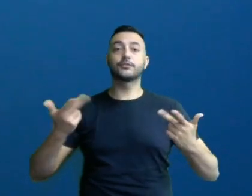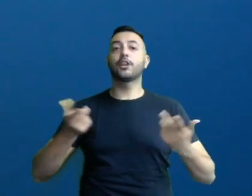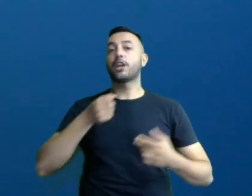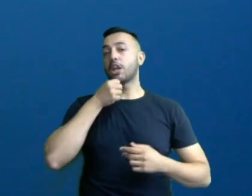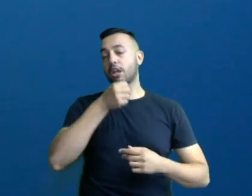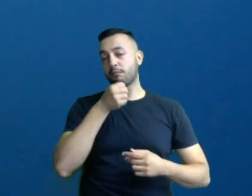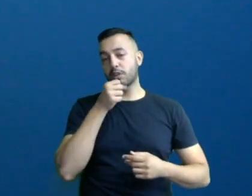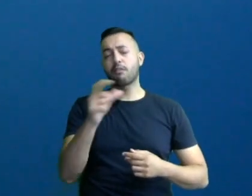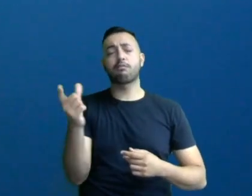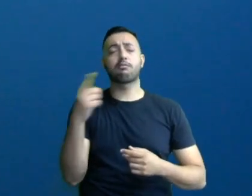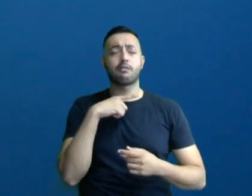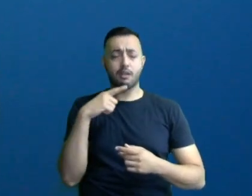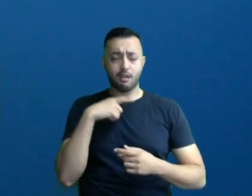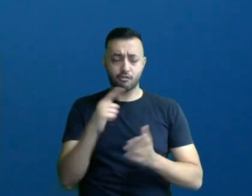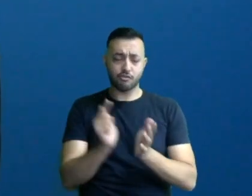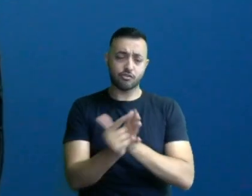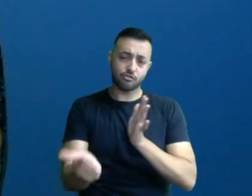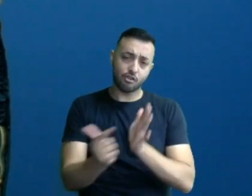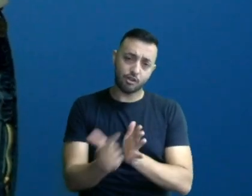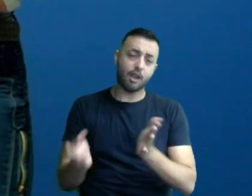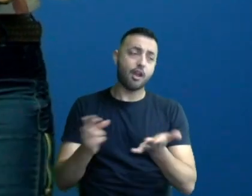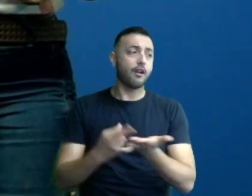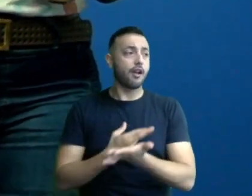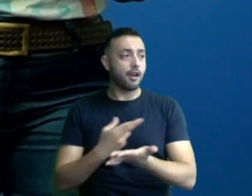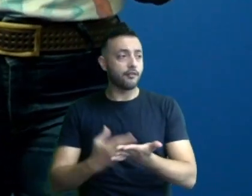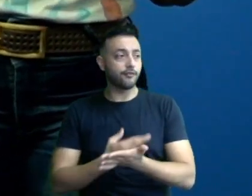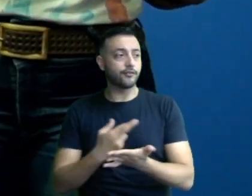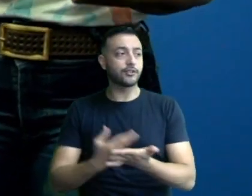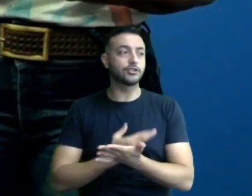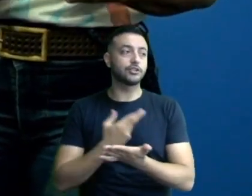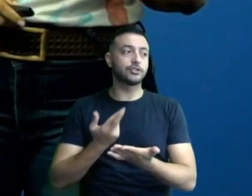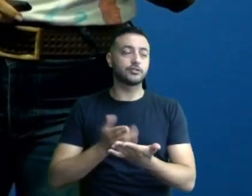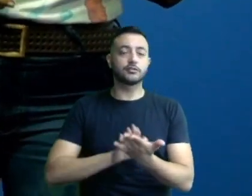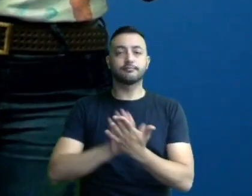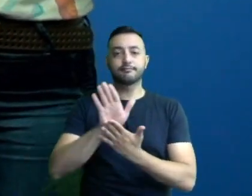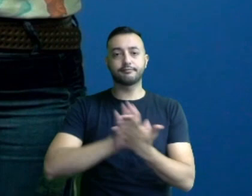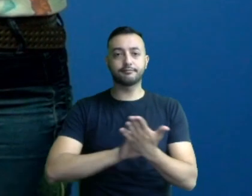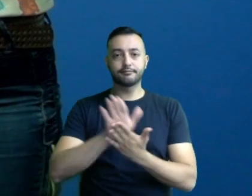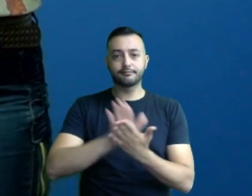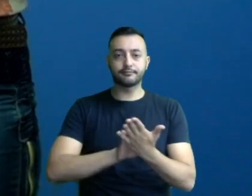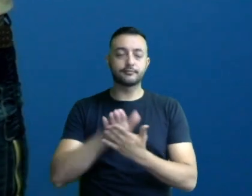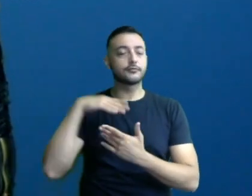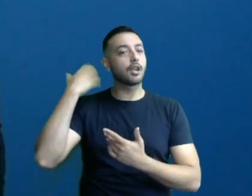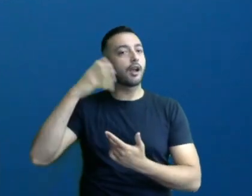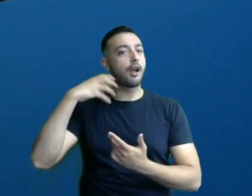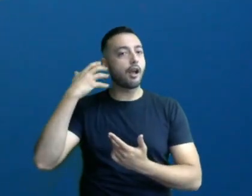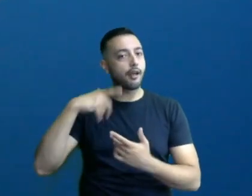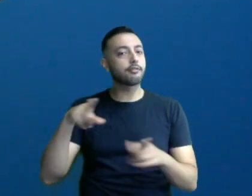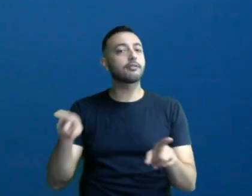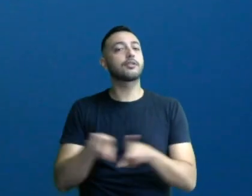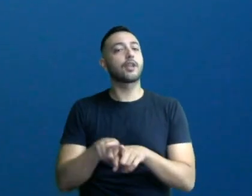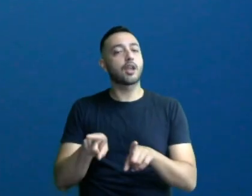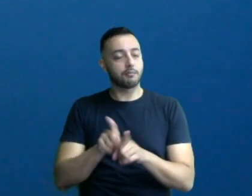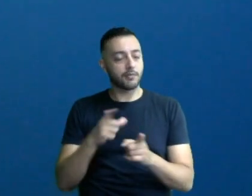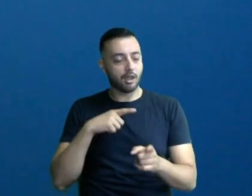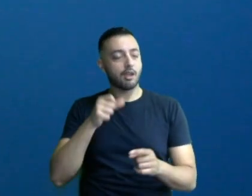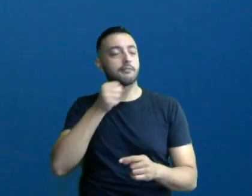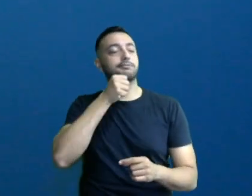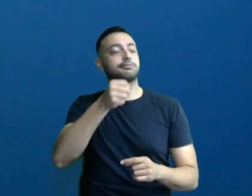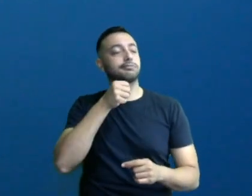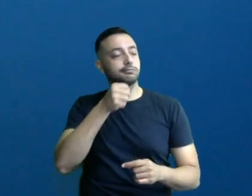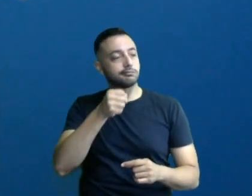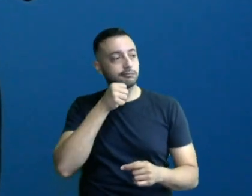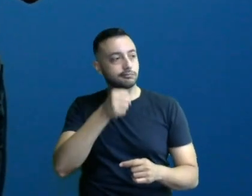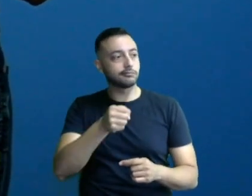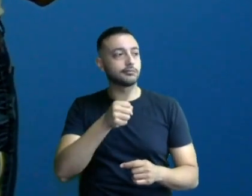reportagens nos jornais, nas revistas, tá certo? Que são os impressos, no rádio também tem as reportagens.